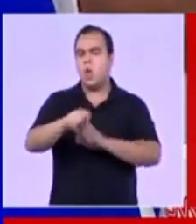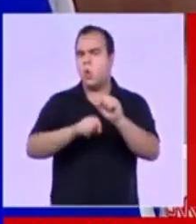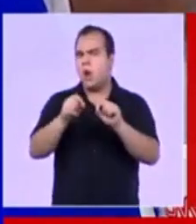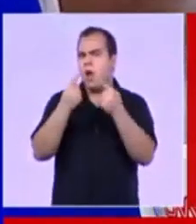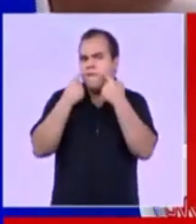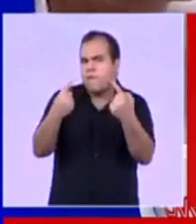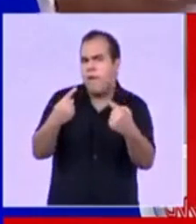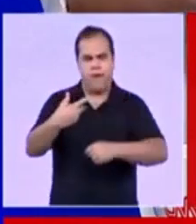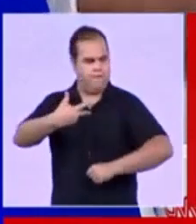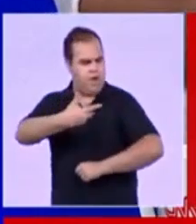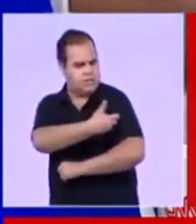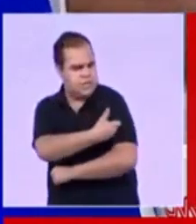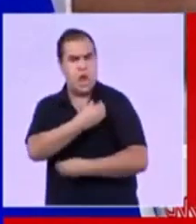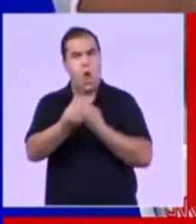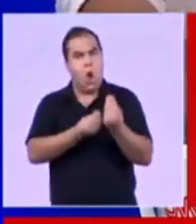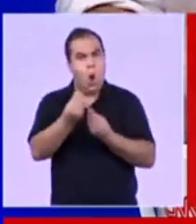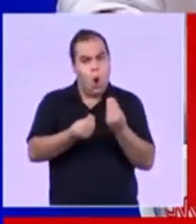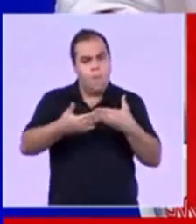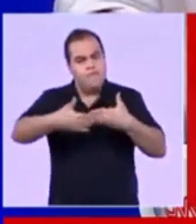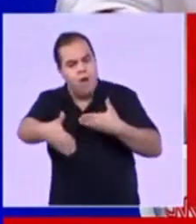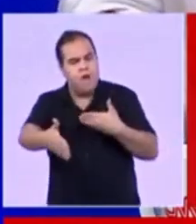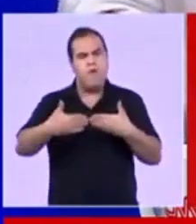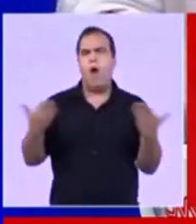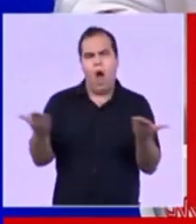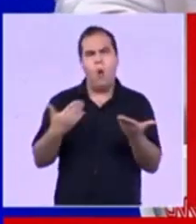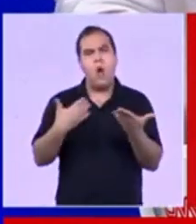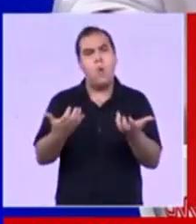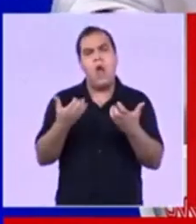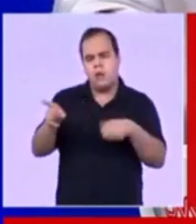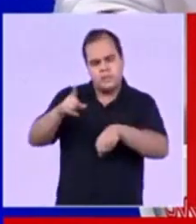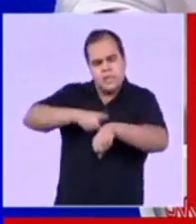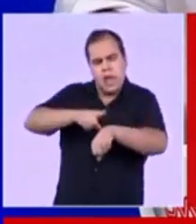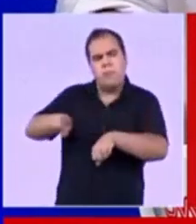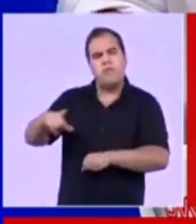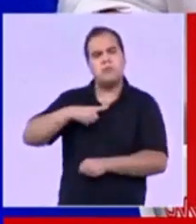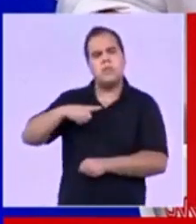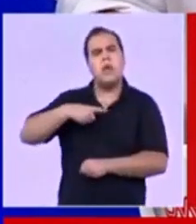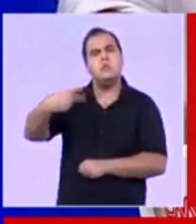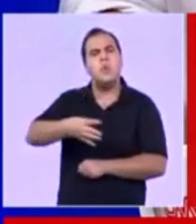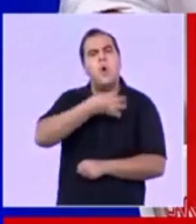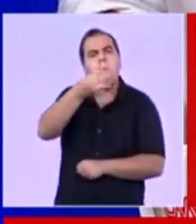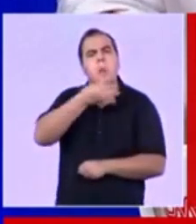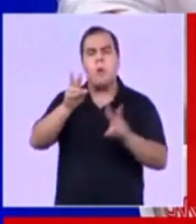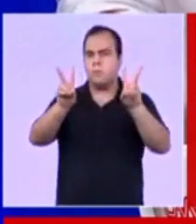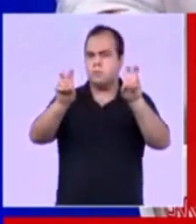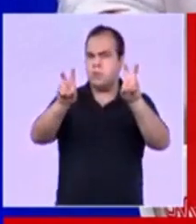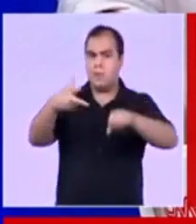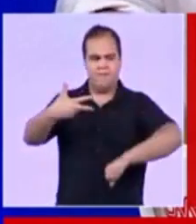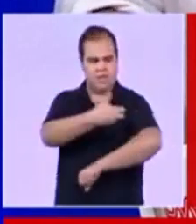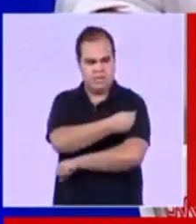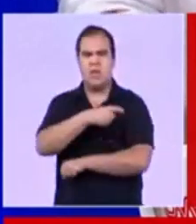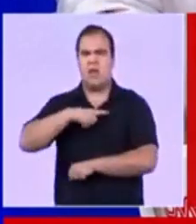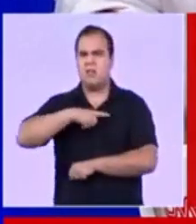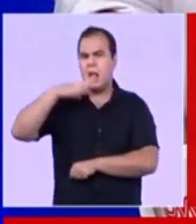da vacina com com Idas e Vindas também queria ouvir nesse tempo que lhe resta é a sua opinião sobre a vacina é a postura